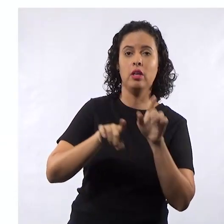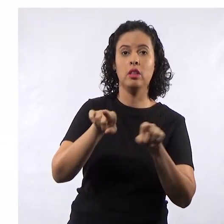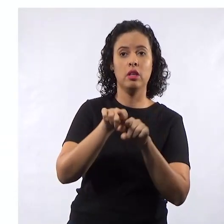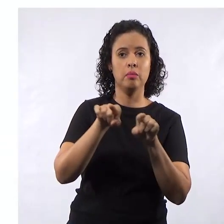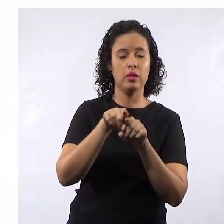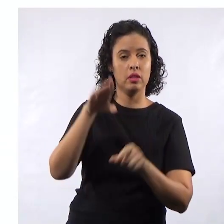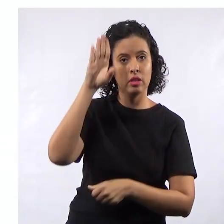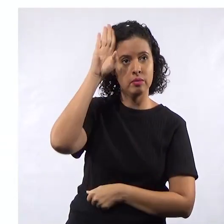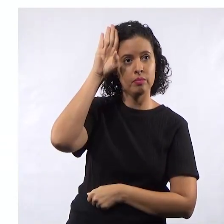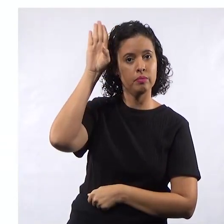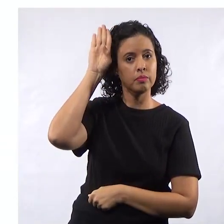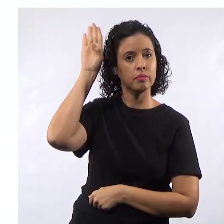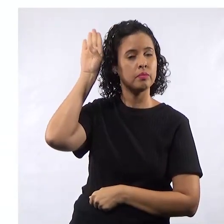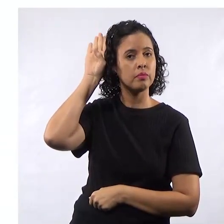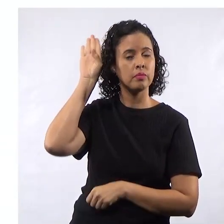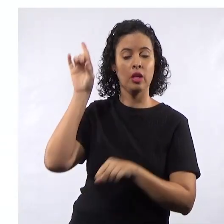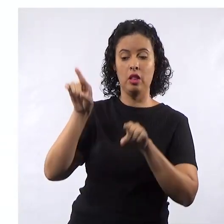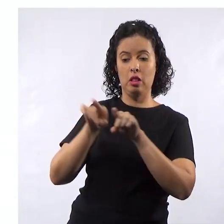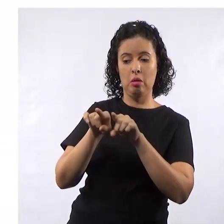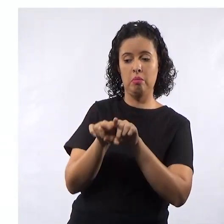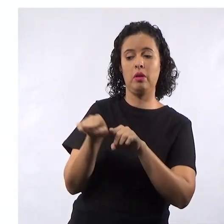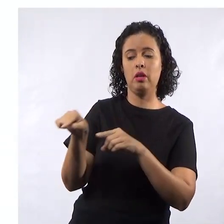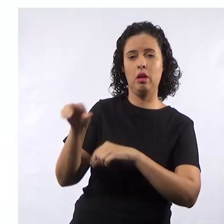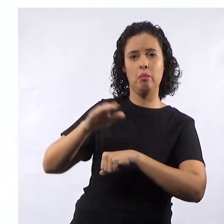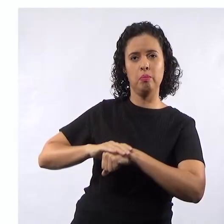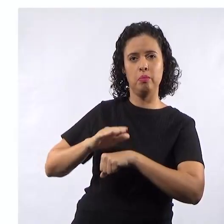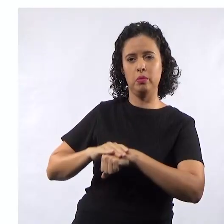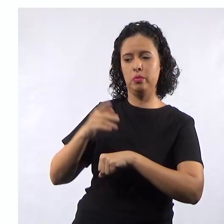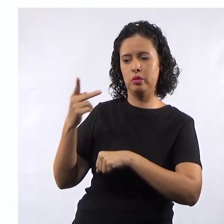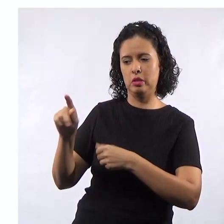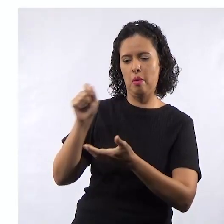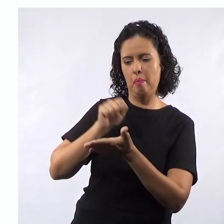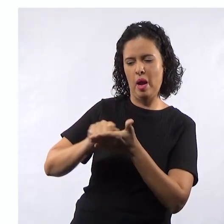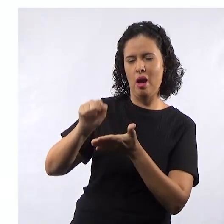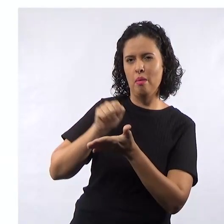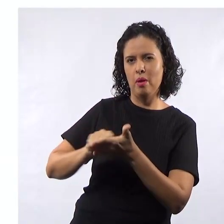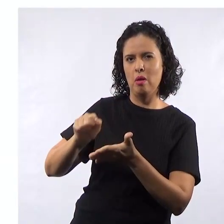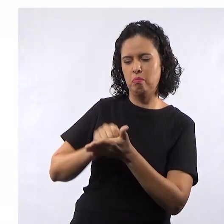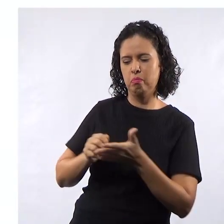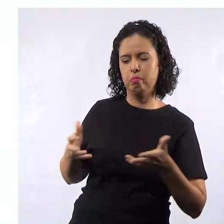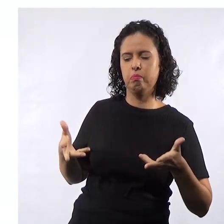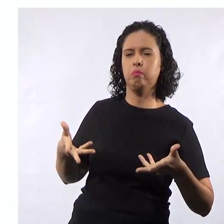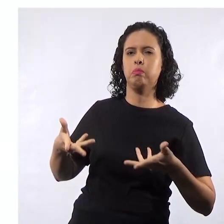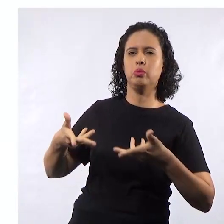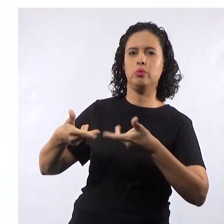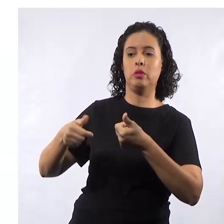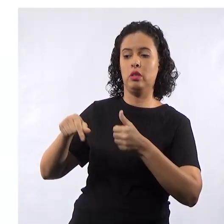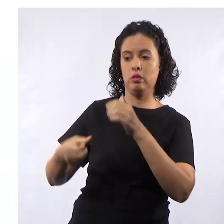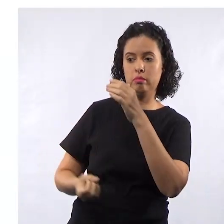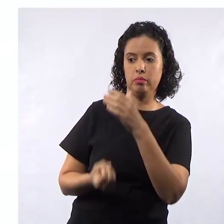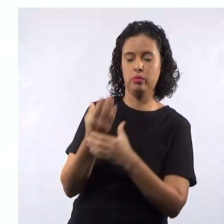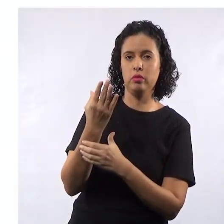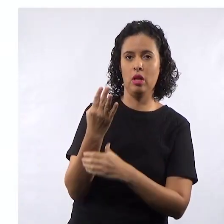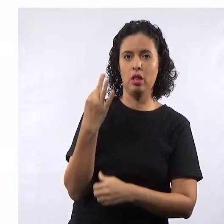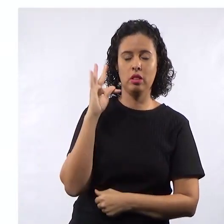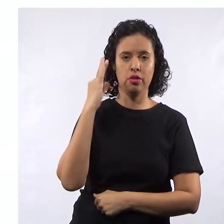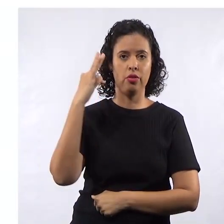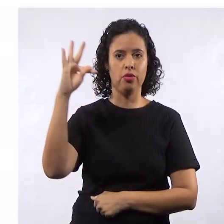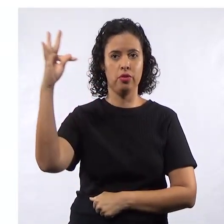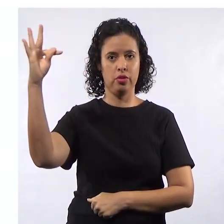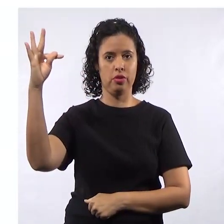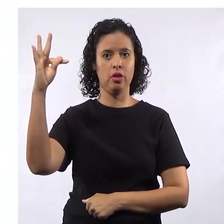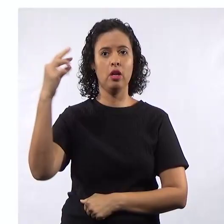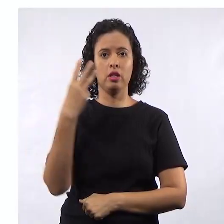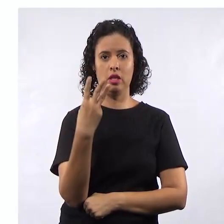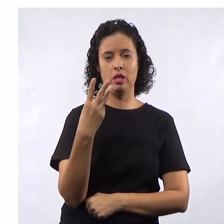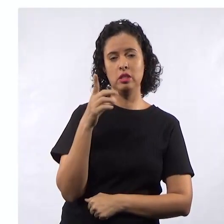né? Sendo um autor de relevo no campo da filosofia do direito. E ele é o criador da teoria tridimensional do direito, que